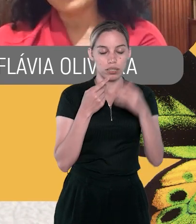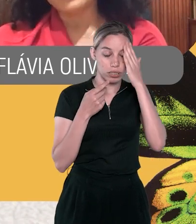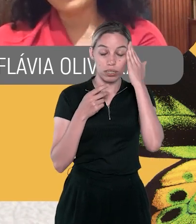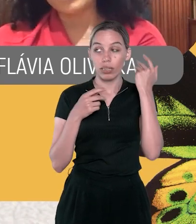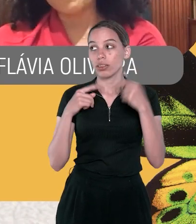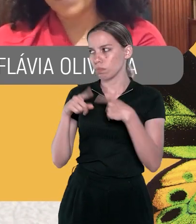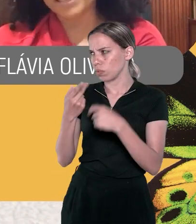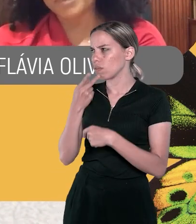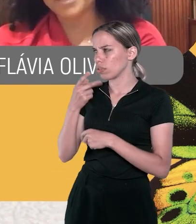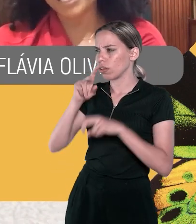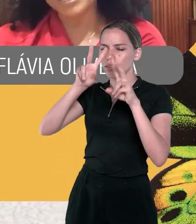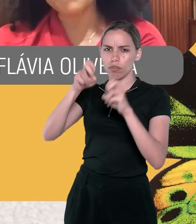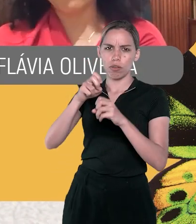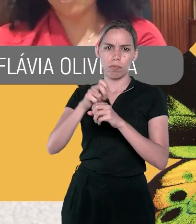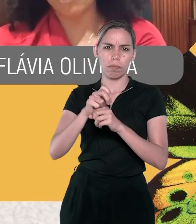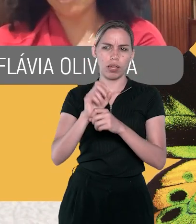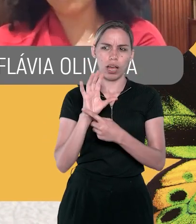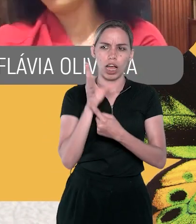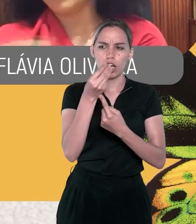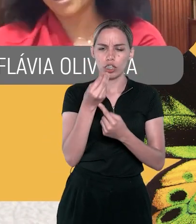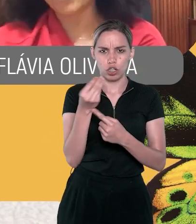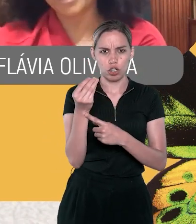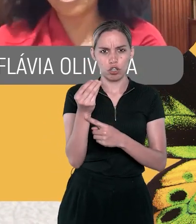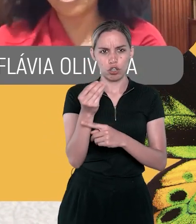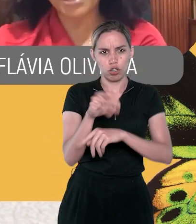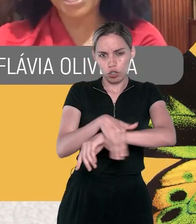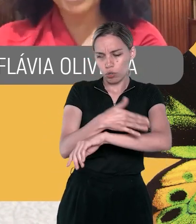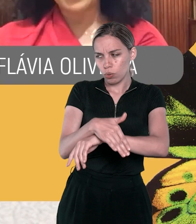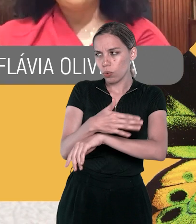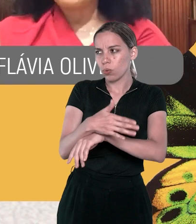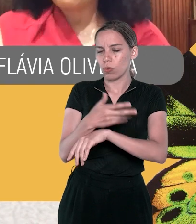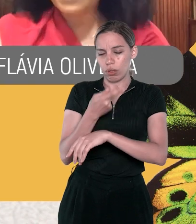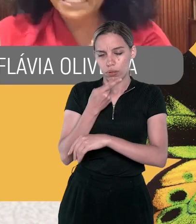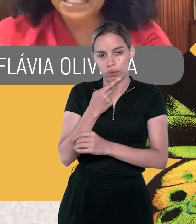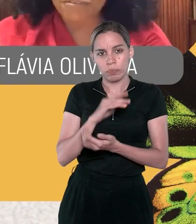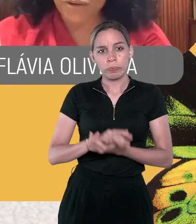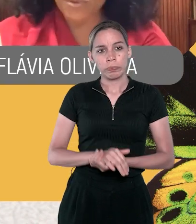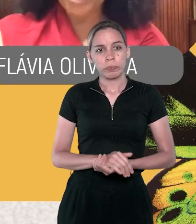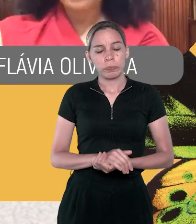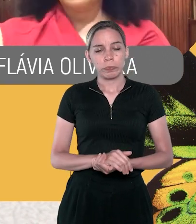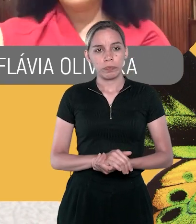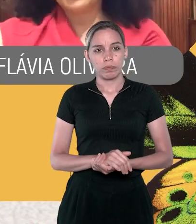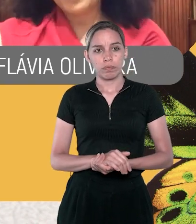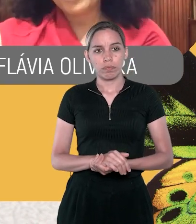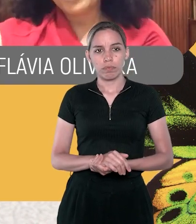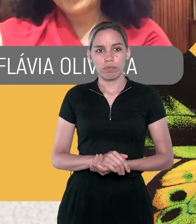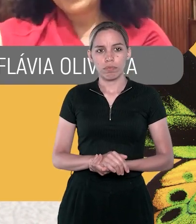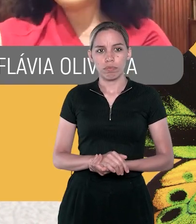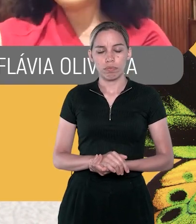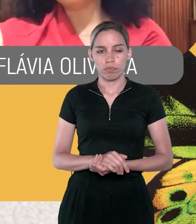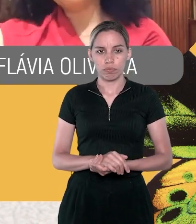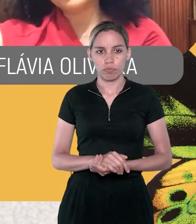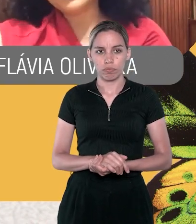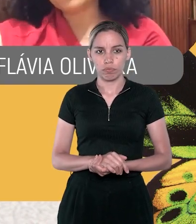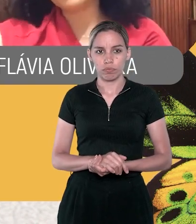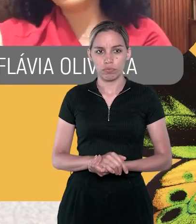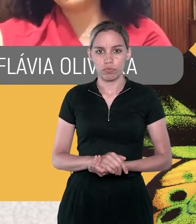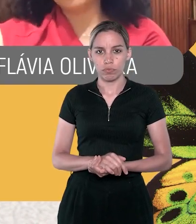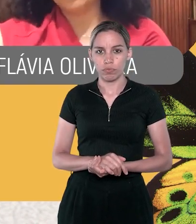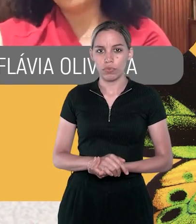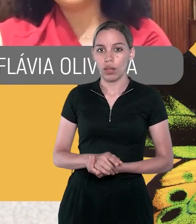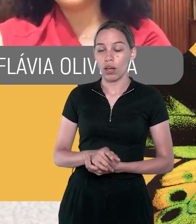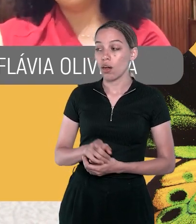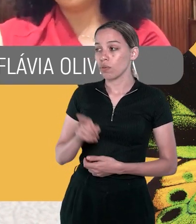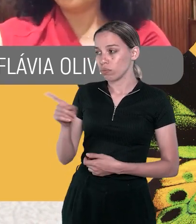propriamente. E aí, para terminar esse bloco, que eu já me alonguei demais, você falou das referências que